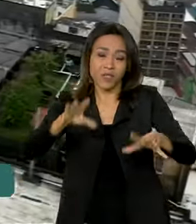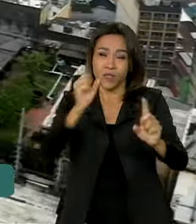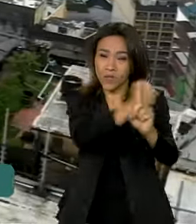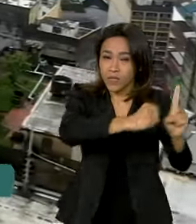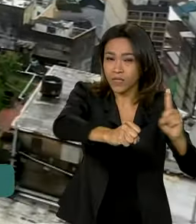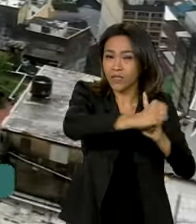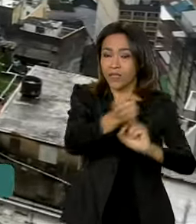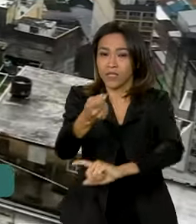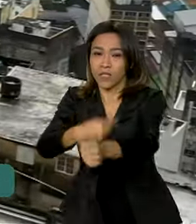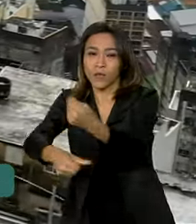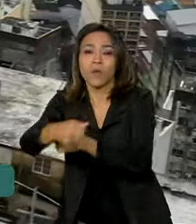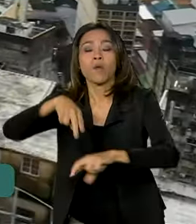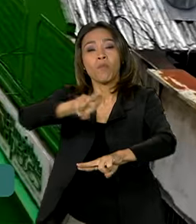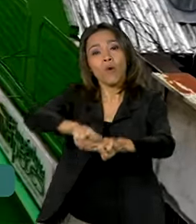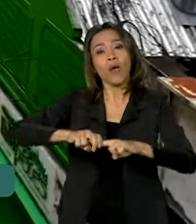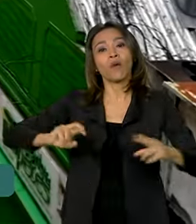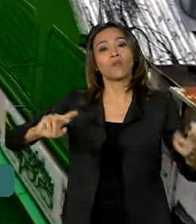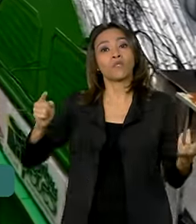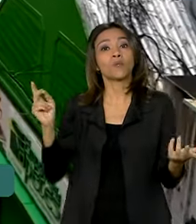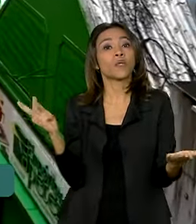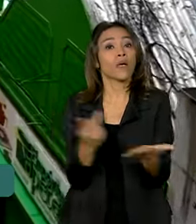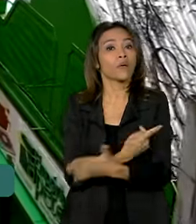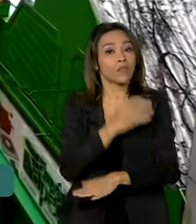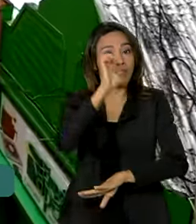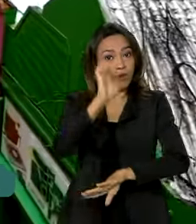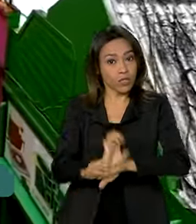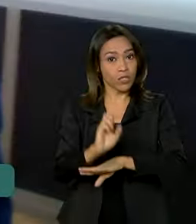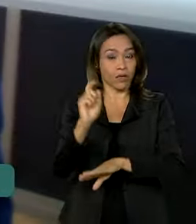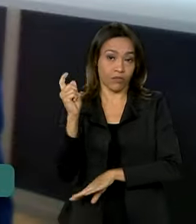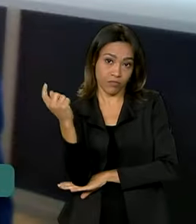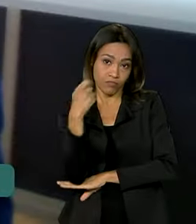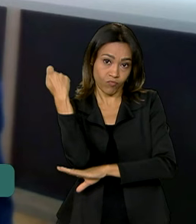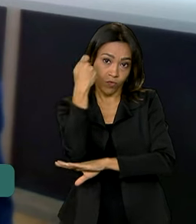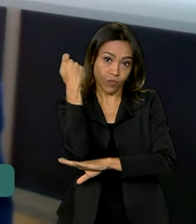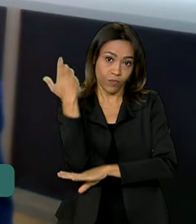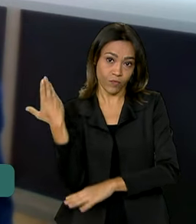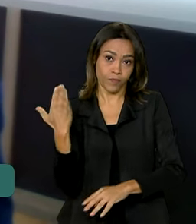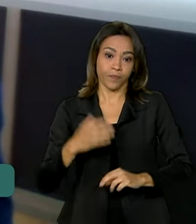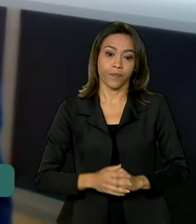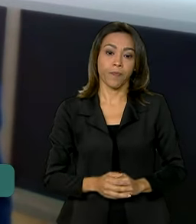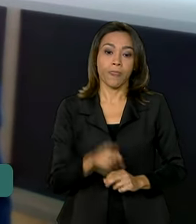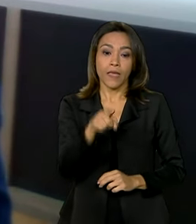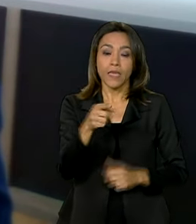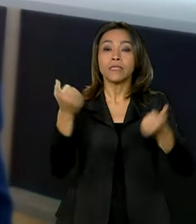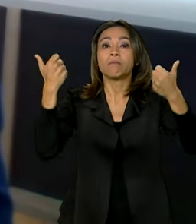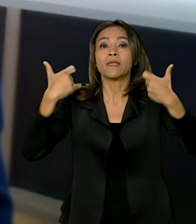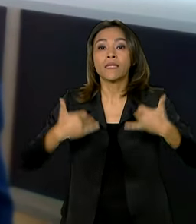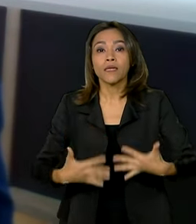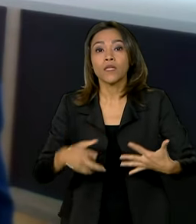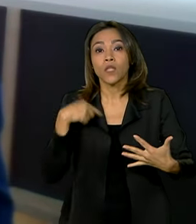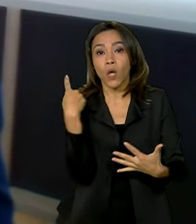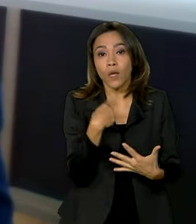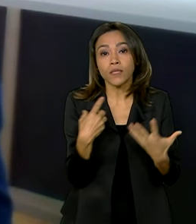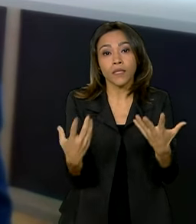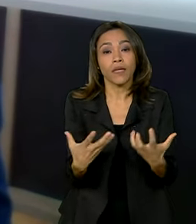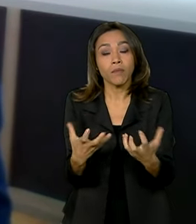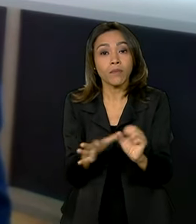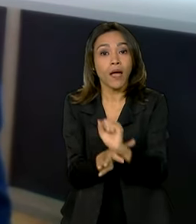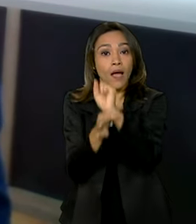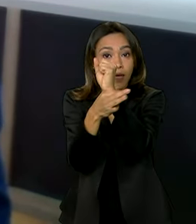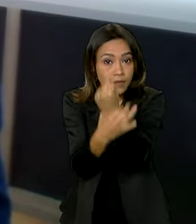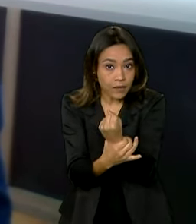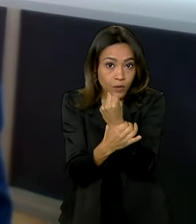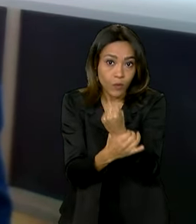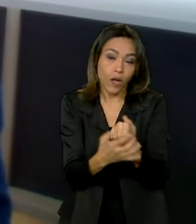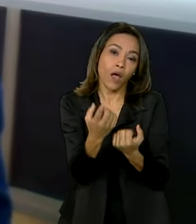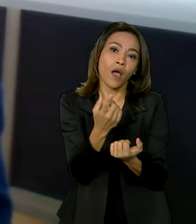decorrentes das enchentes no estado Gaúcho nós queremos com essa ação garantiu o abastecimento justamente nas